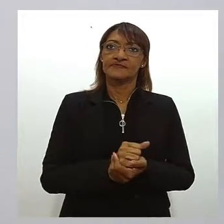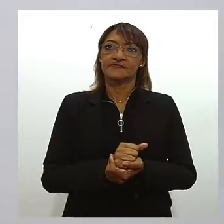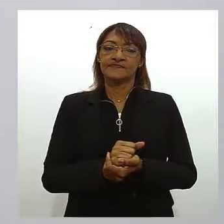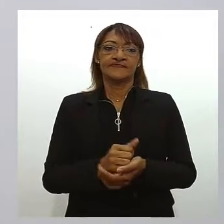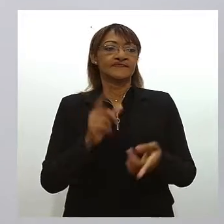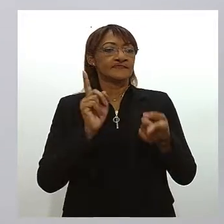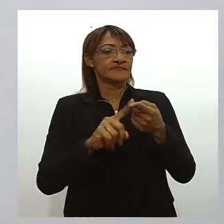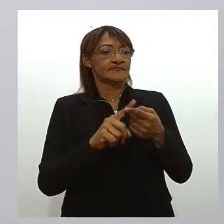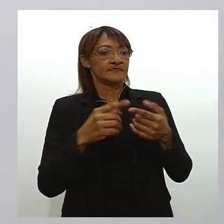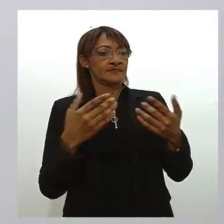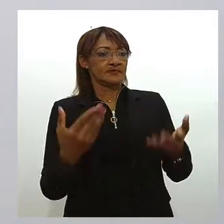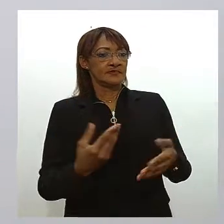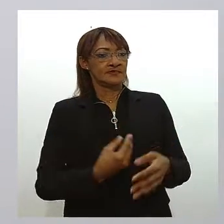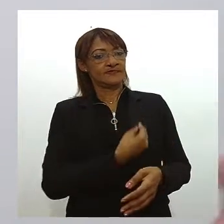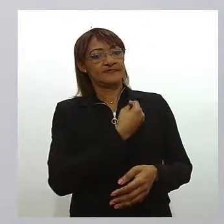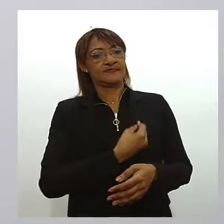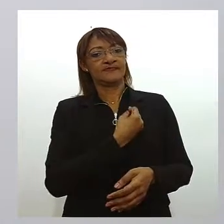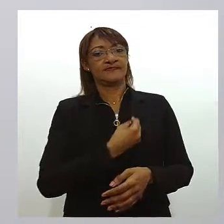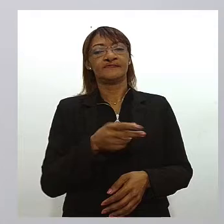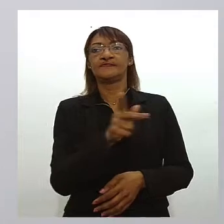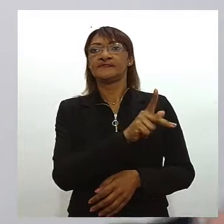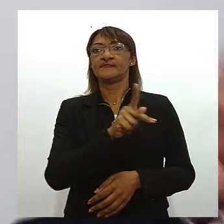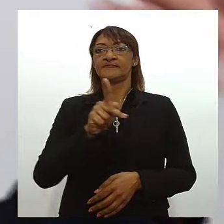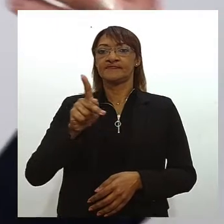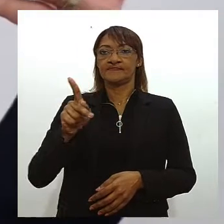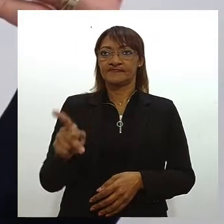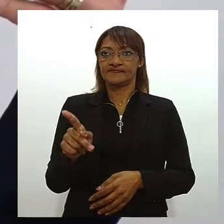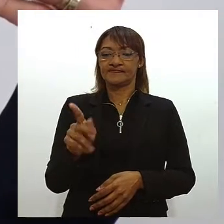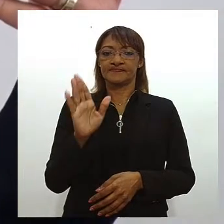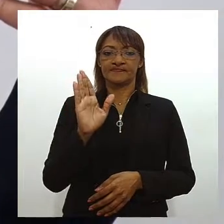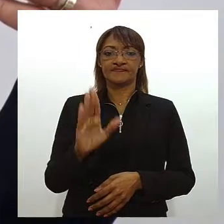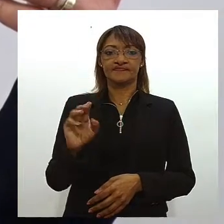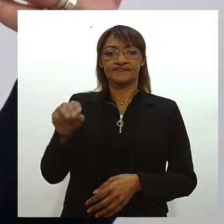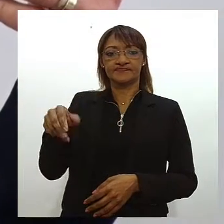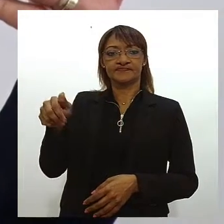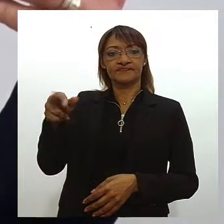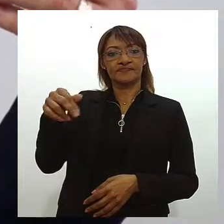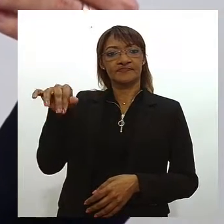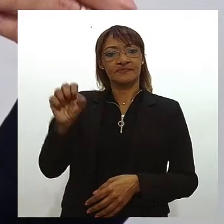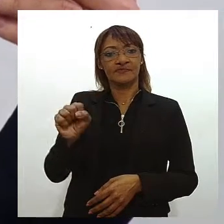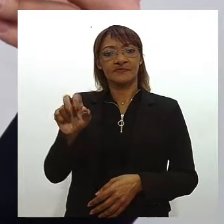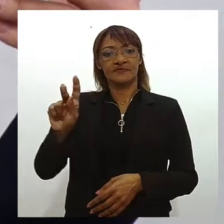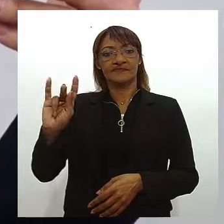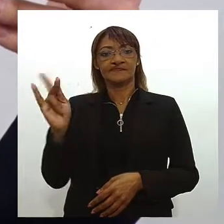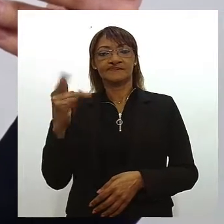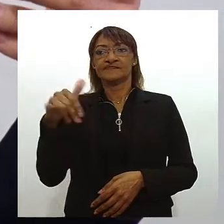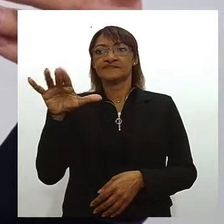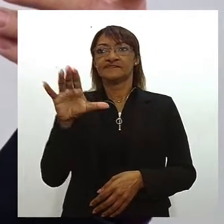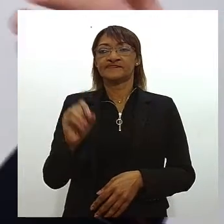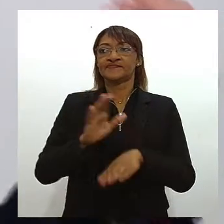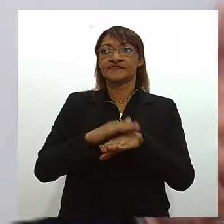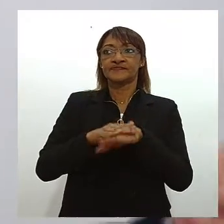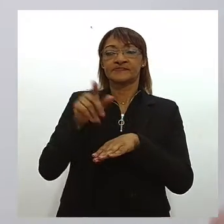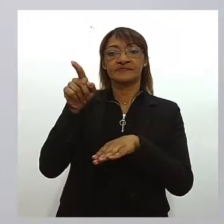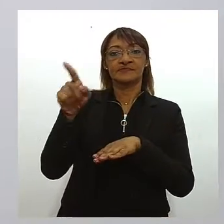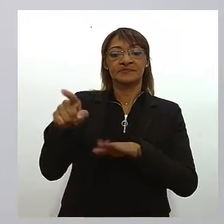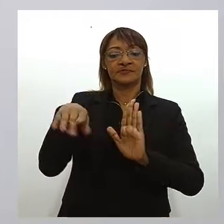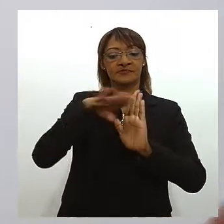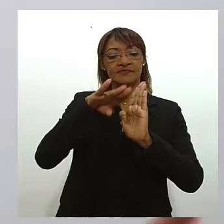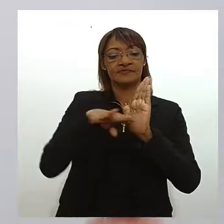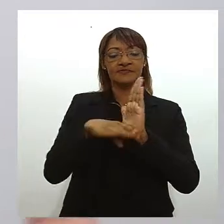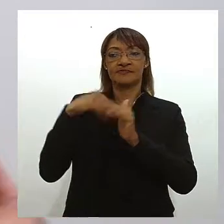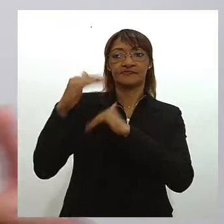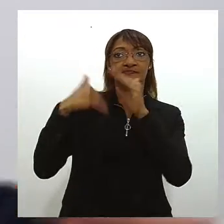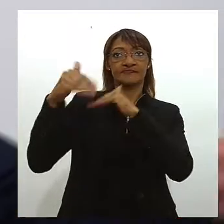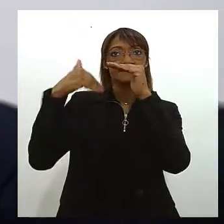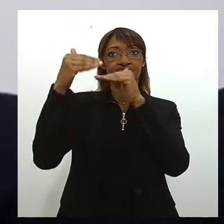Também estava presente o presidente do Conselho Deliberativo, Marco Pinheiro. Para ele, a elaboração do plano de desenvolvimento